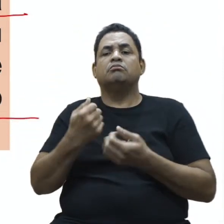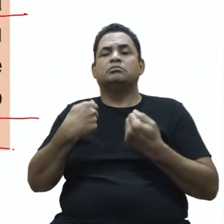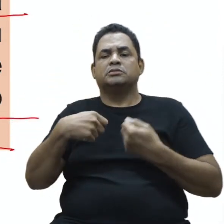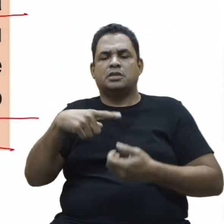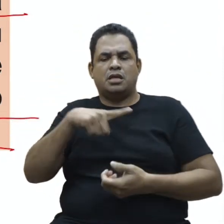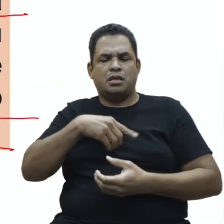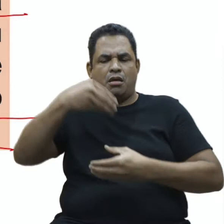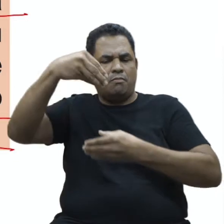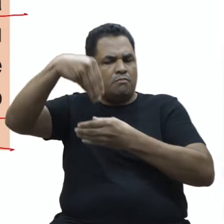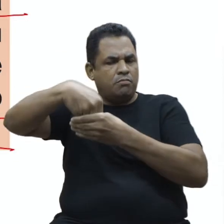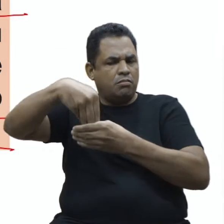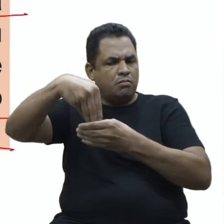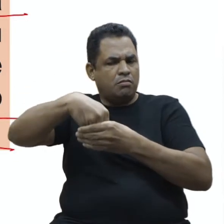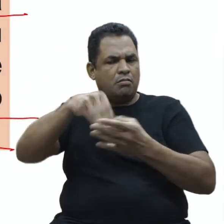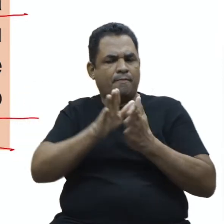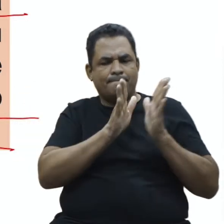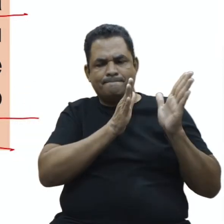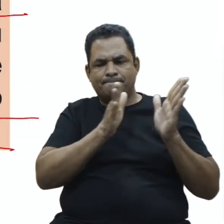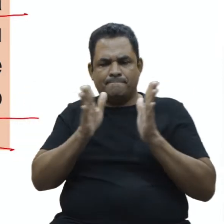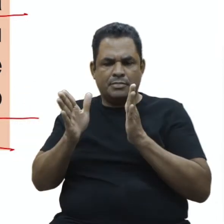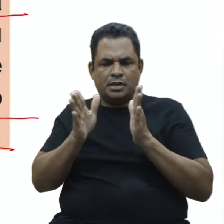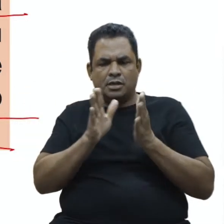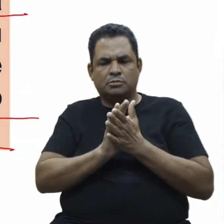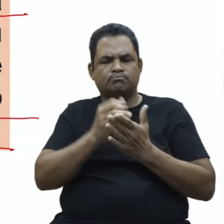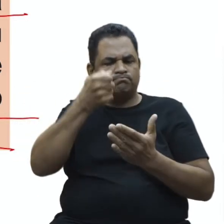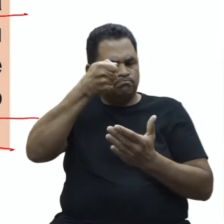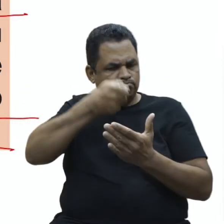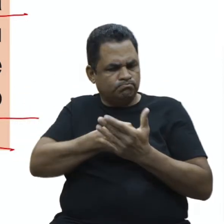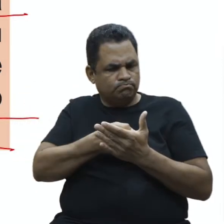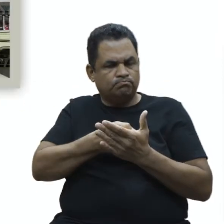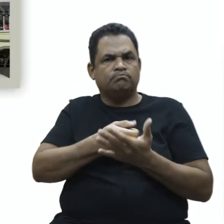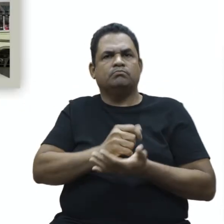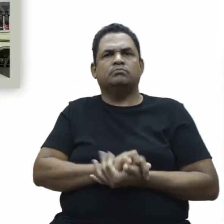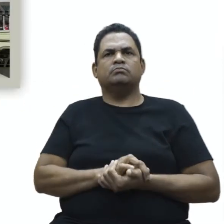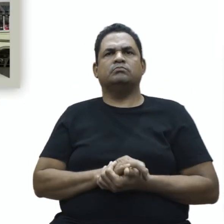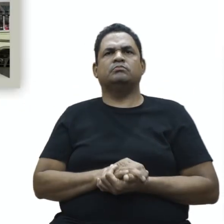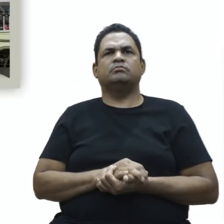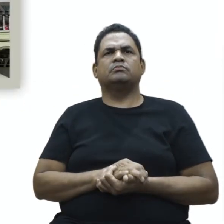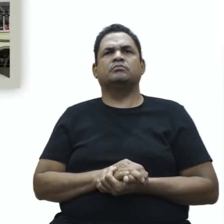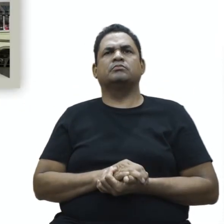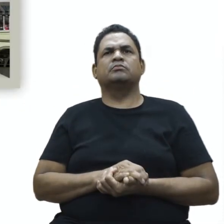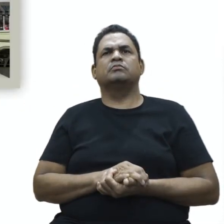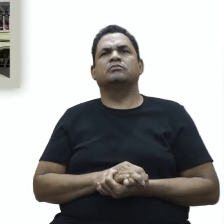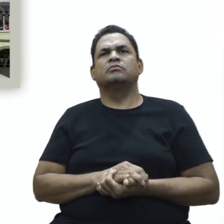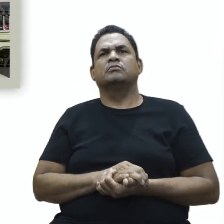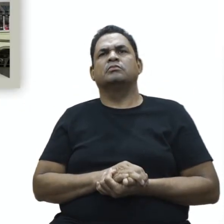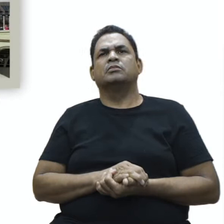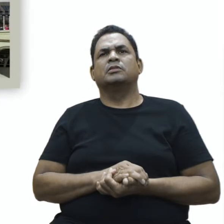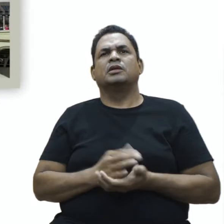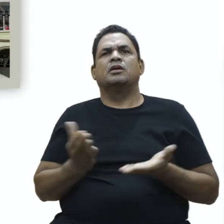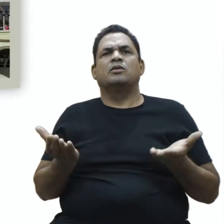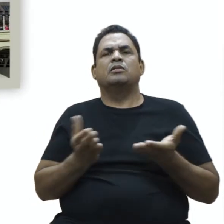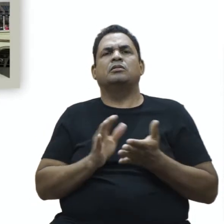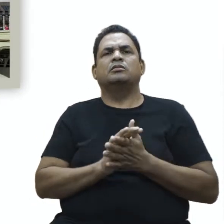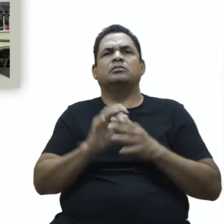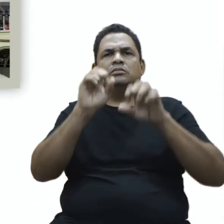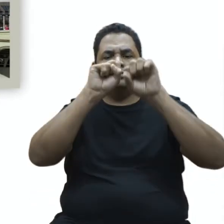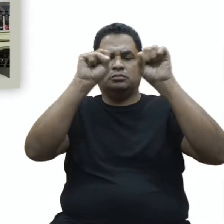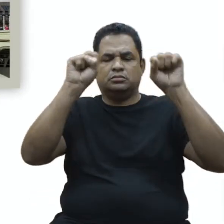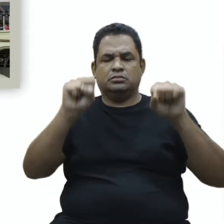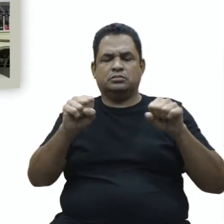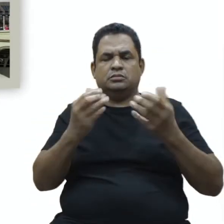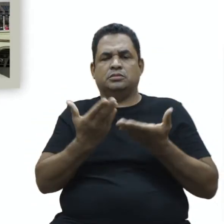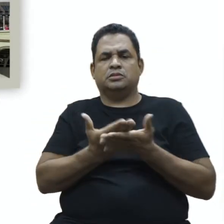em períodos determinados, beleza? E agora a gente vai conhecer como funcionam